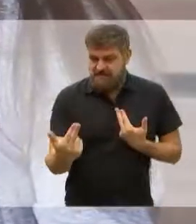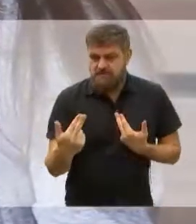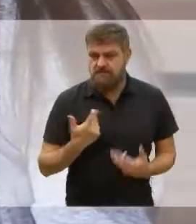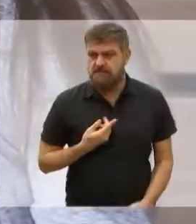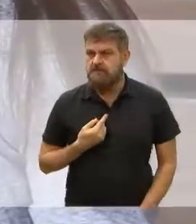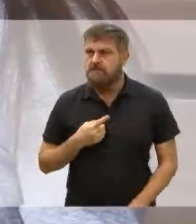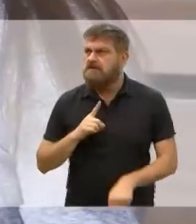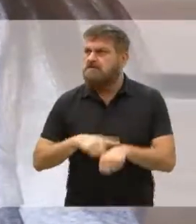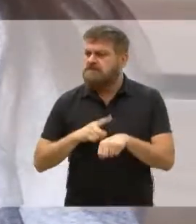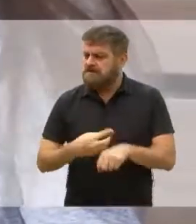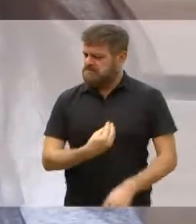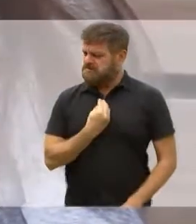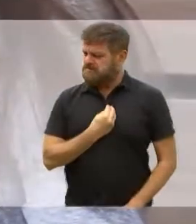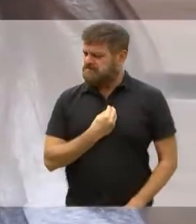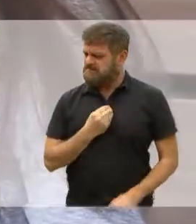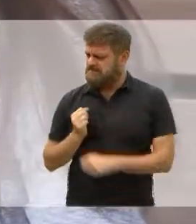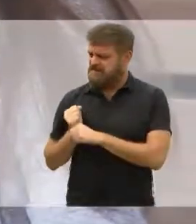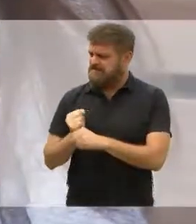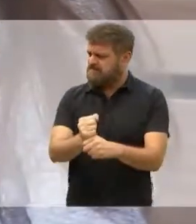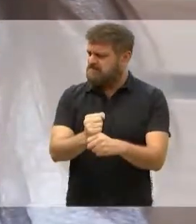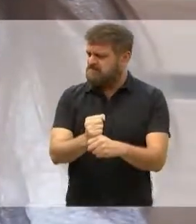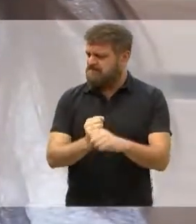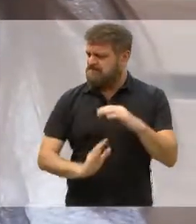Exatamente, você não espera responder quanto tempo dura.